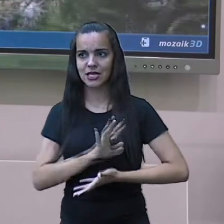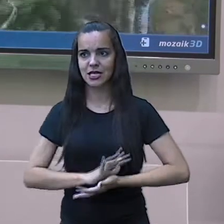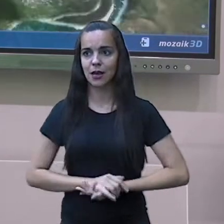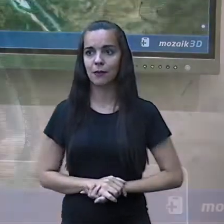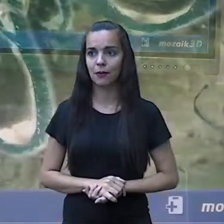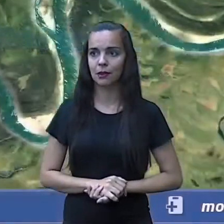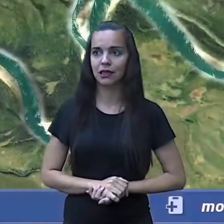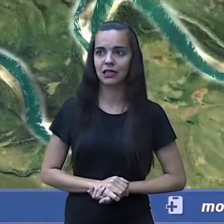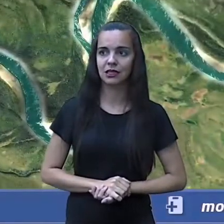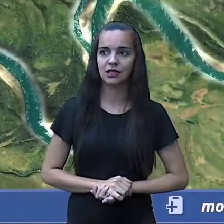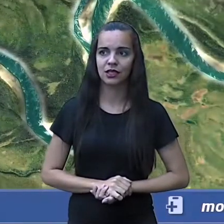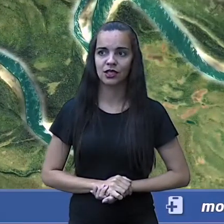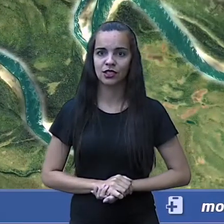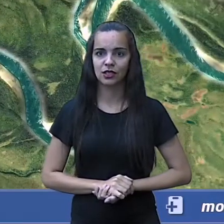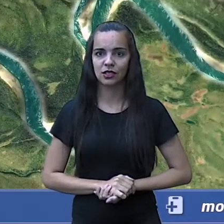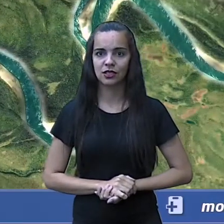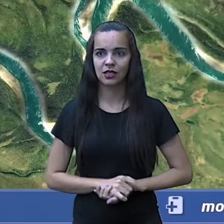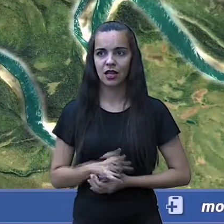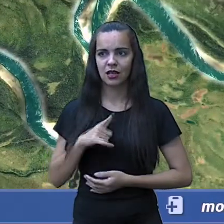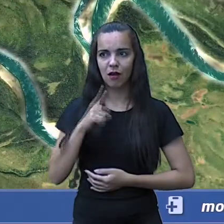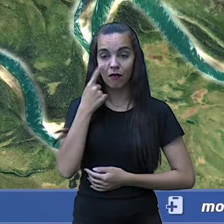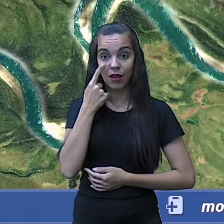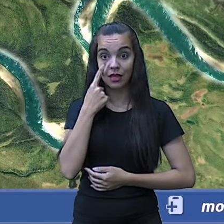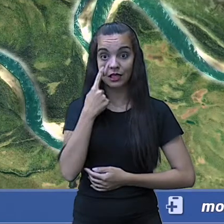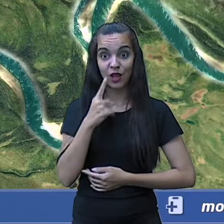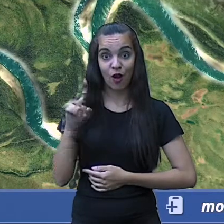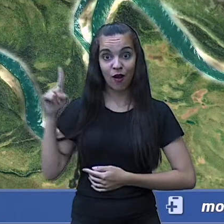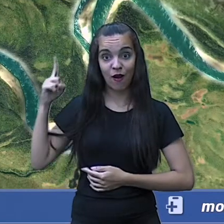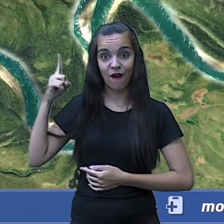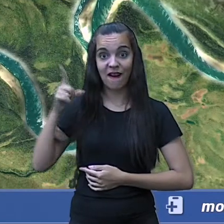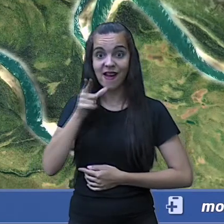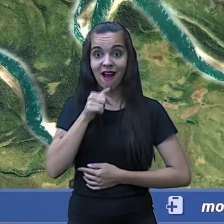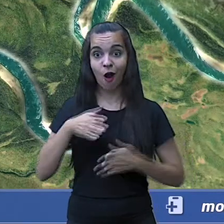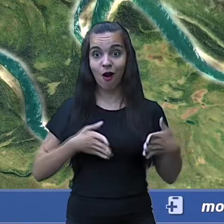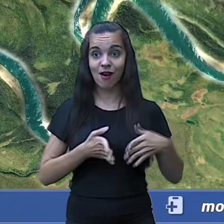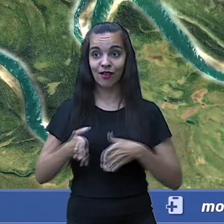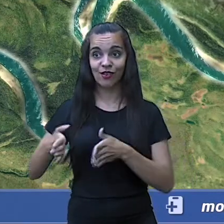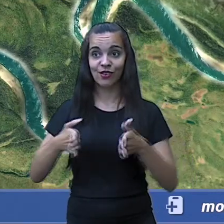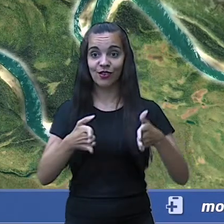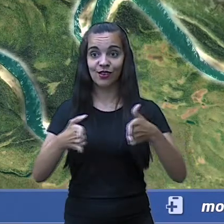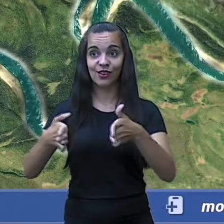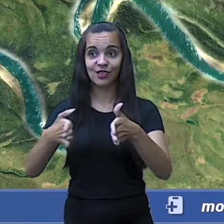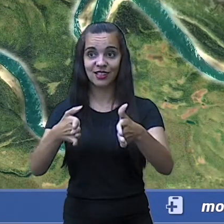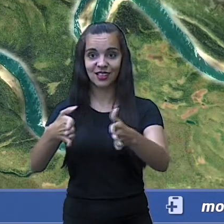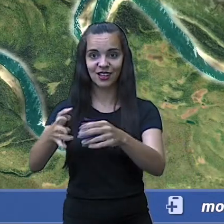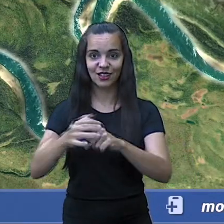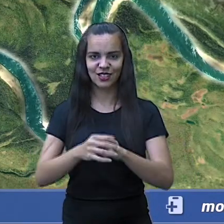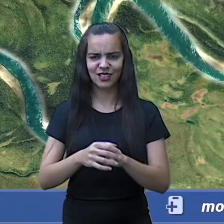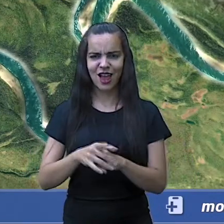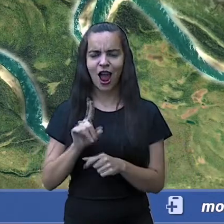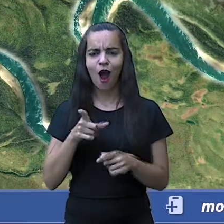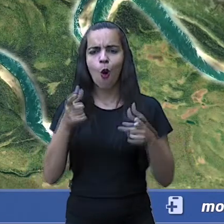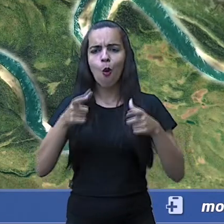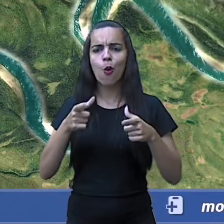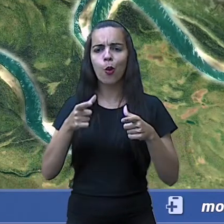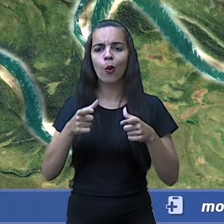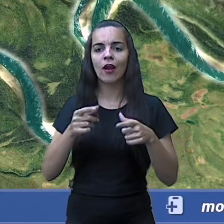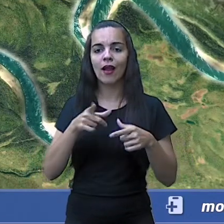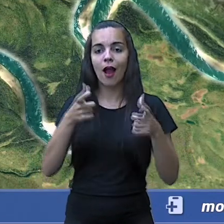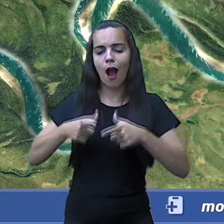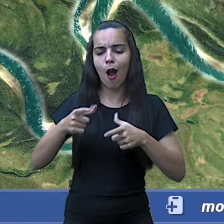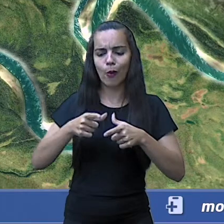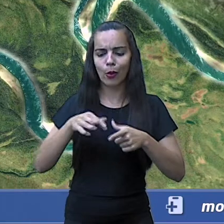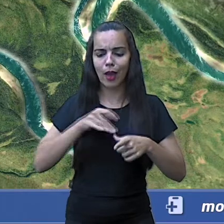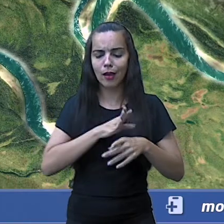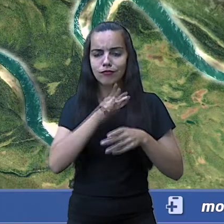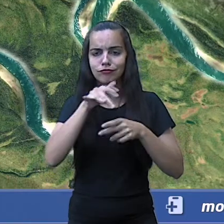rio. Nós observamos o quê? É a trajetória, é o